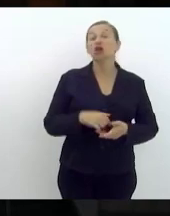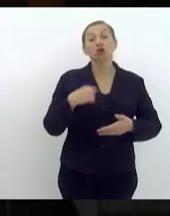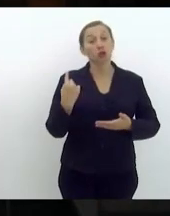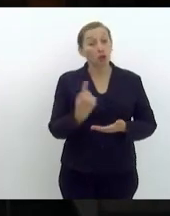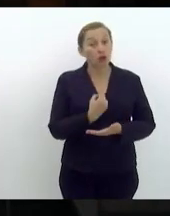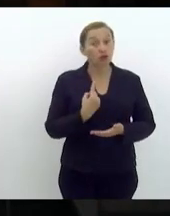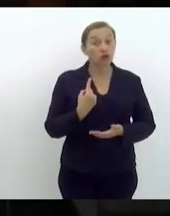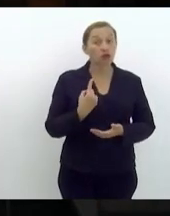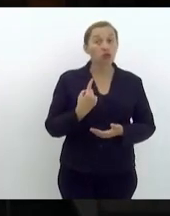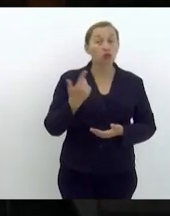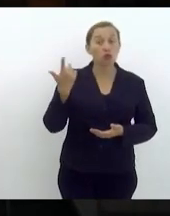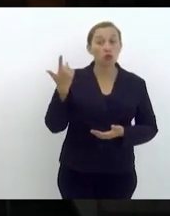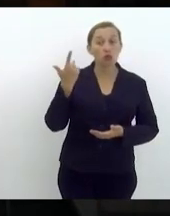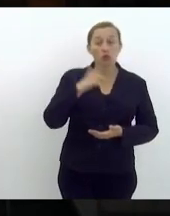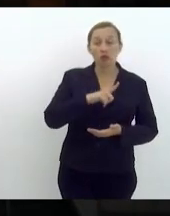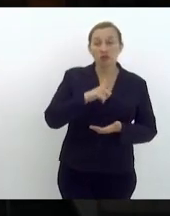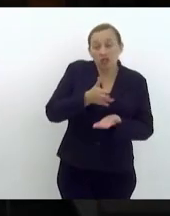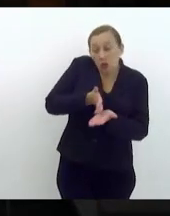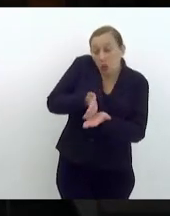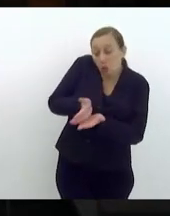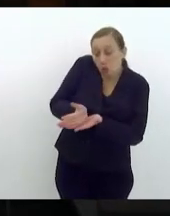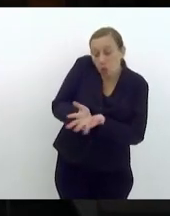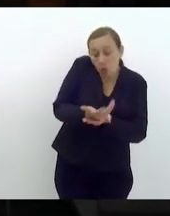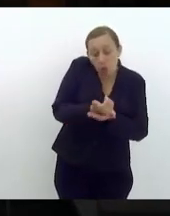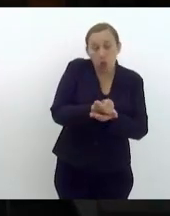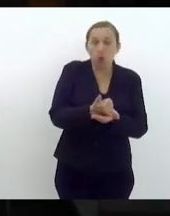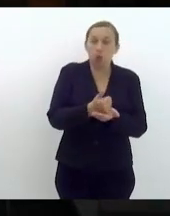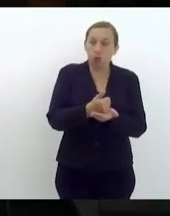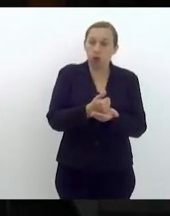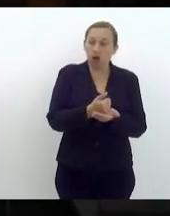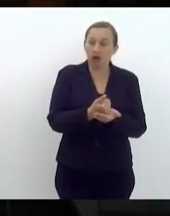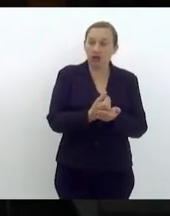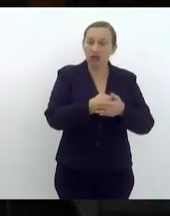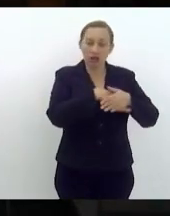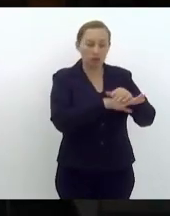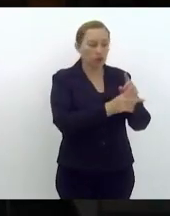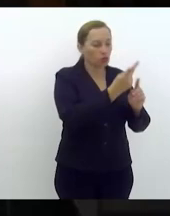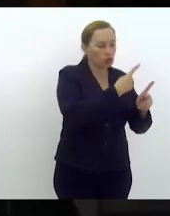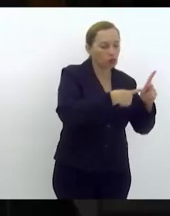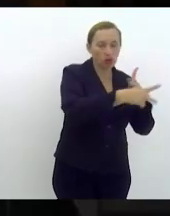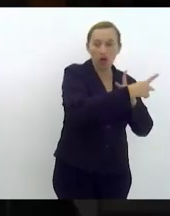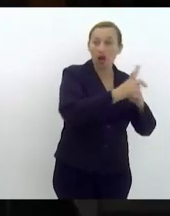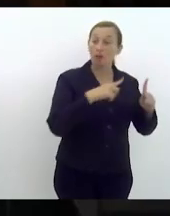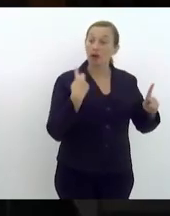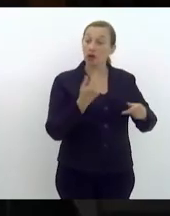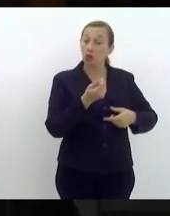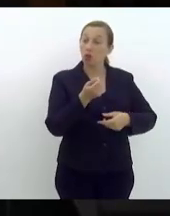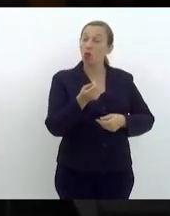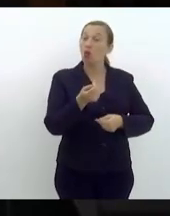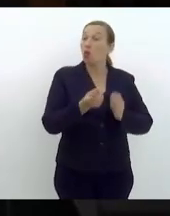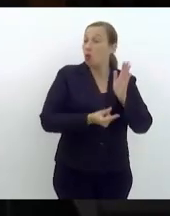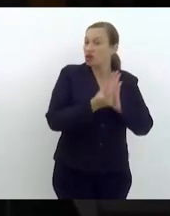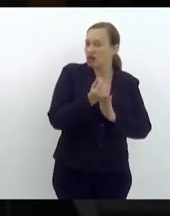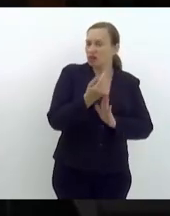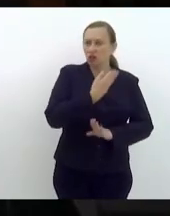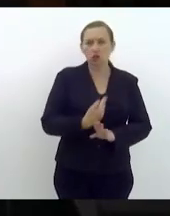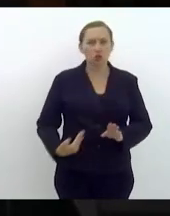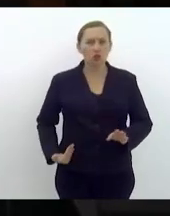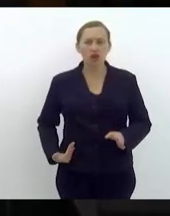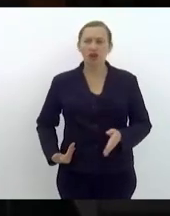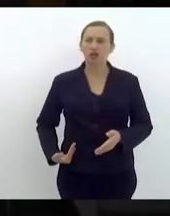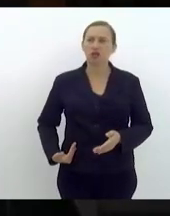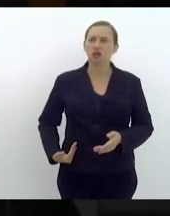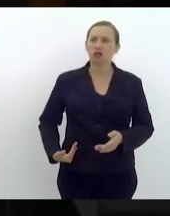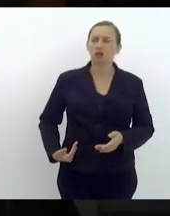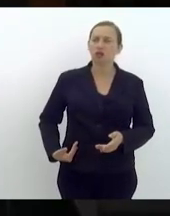construindo um colchão que o rio previdência precisa ter para nossa economia para que o orçamento do governo não fique